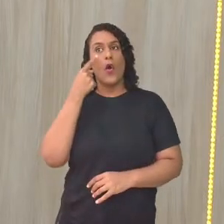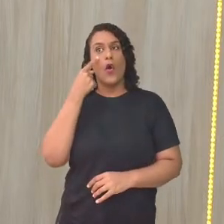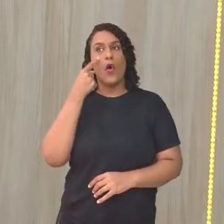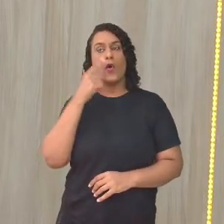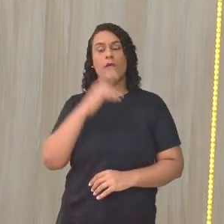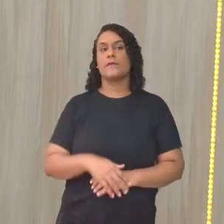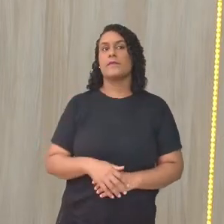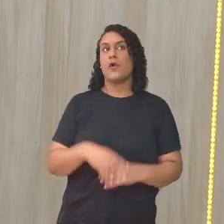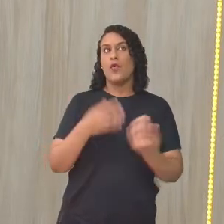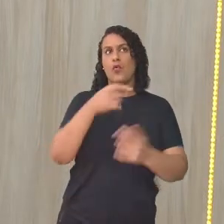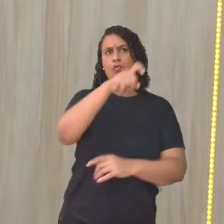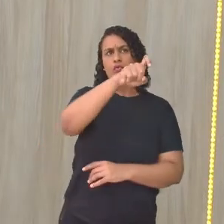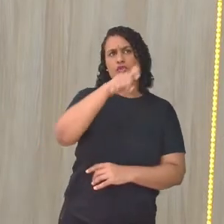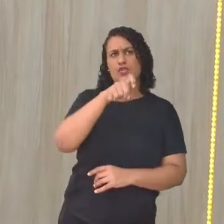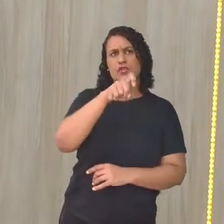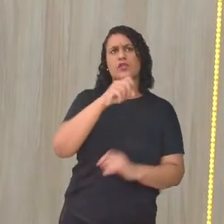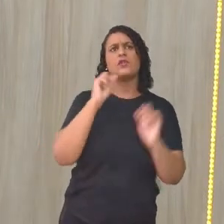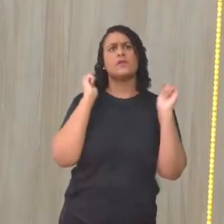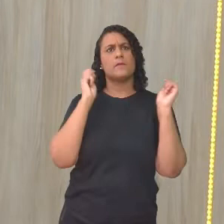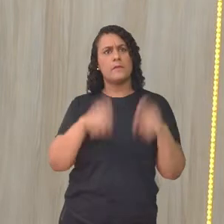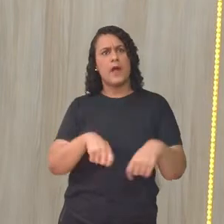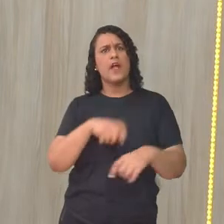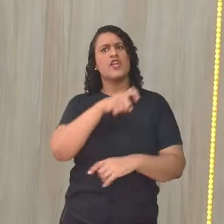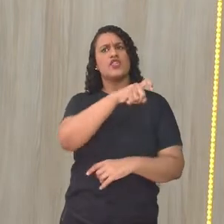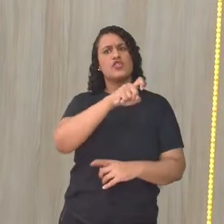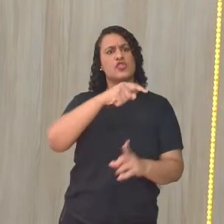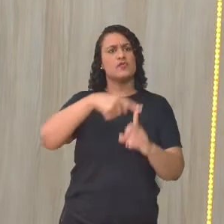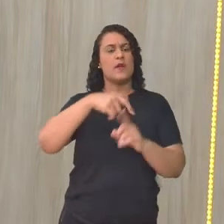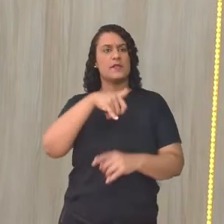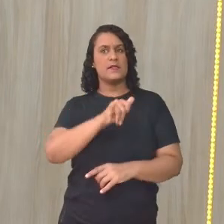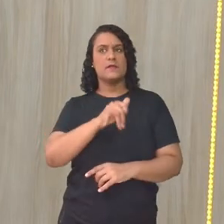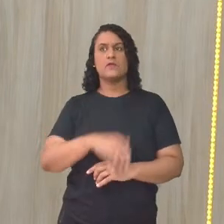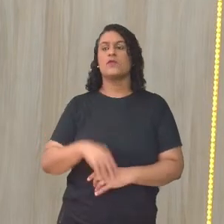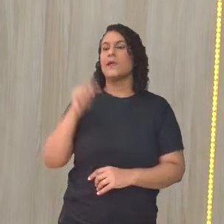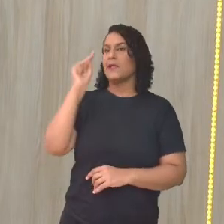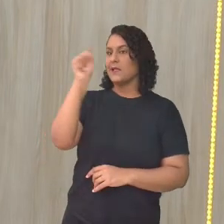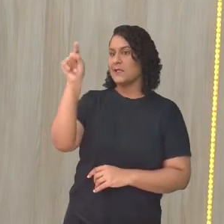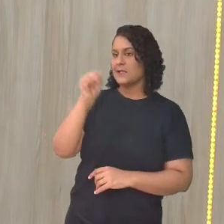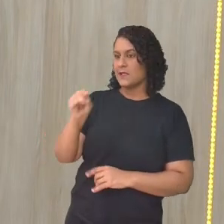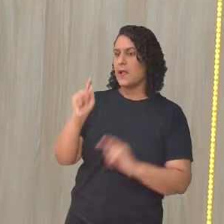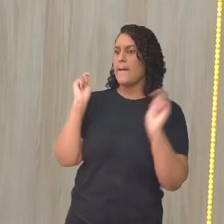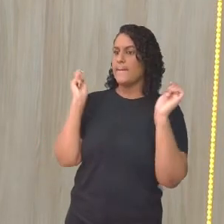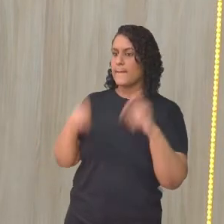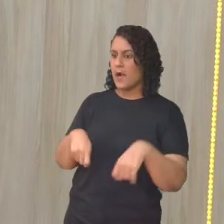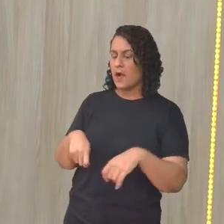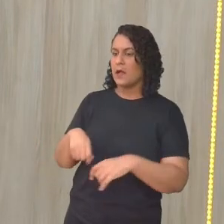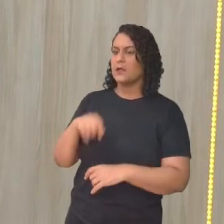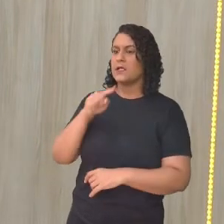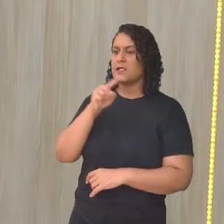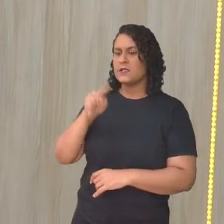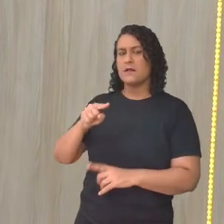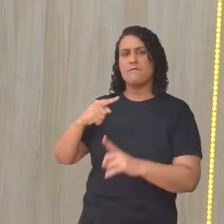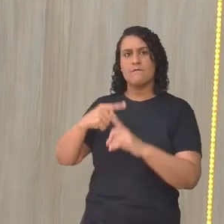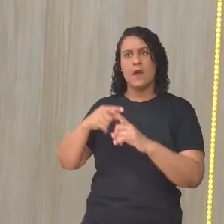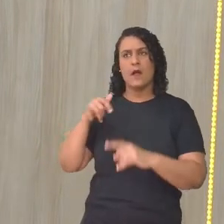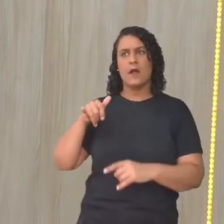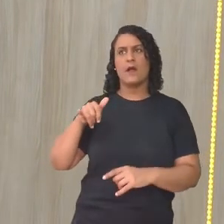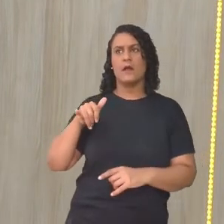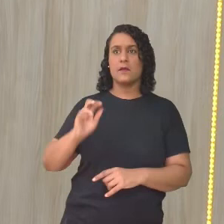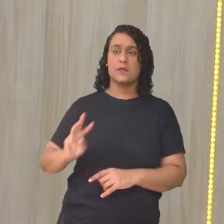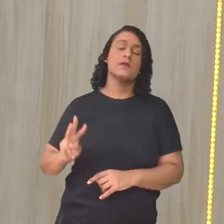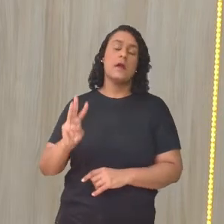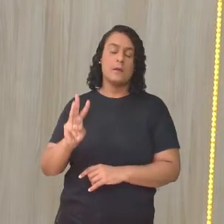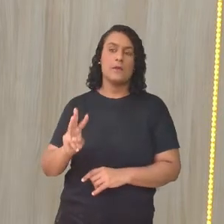soma de X com Y. Assim como o outro lado está para o todo, que é a soma de Z aqui